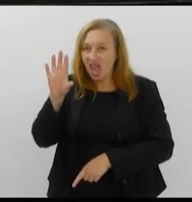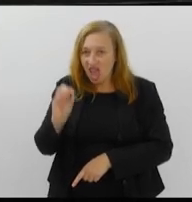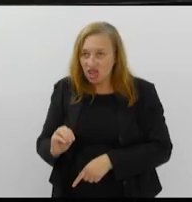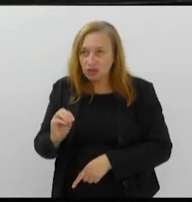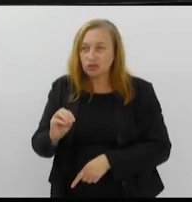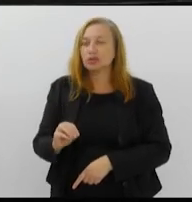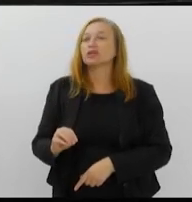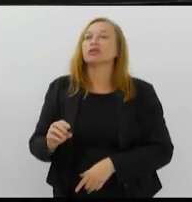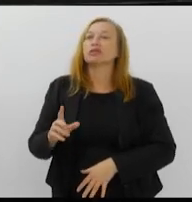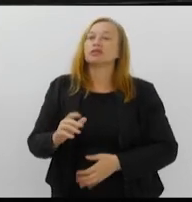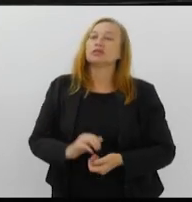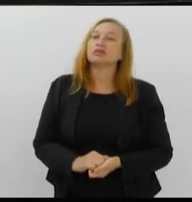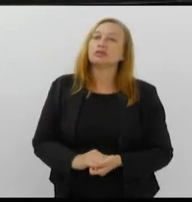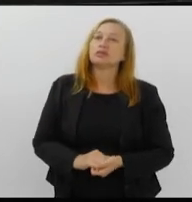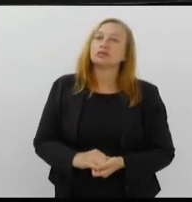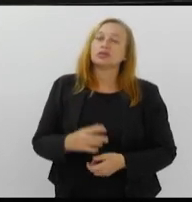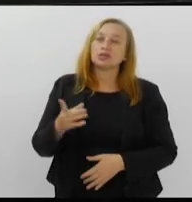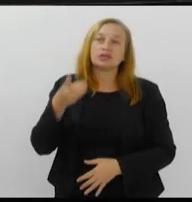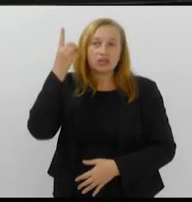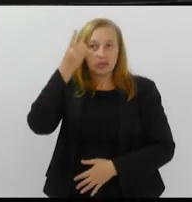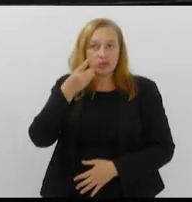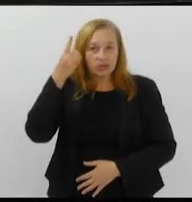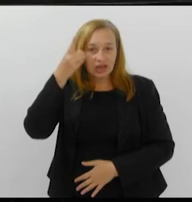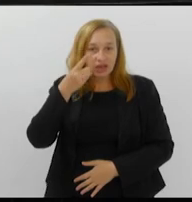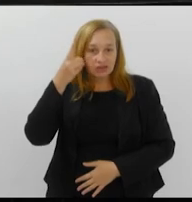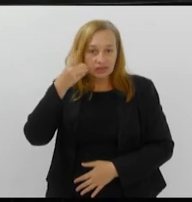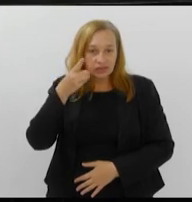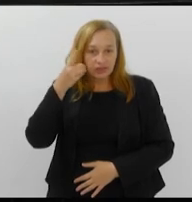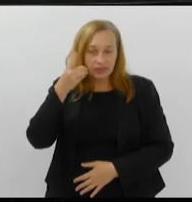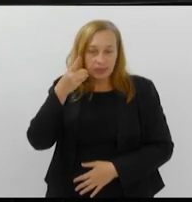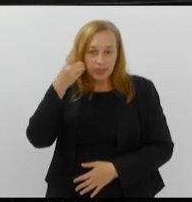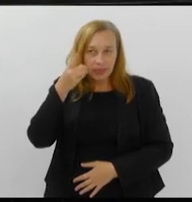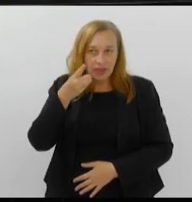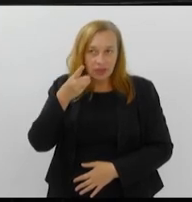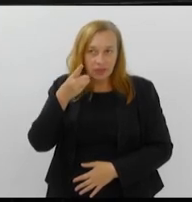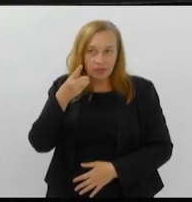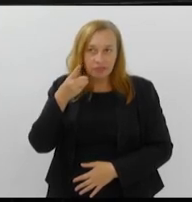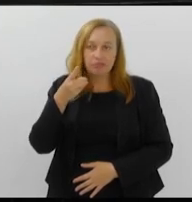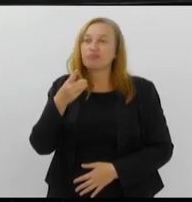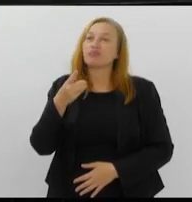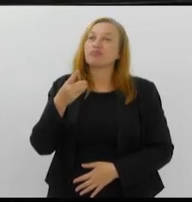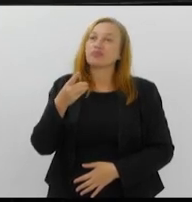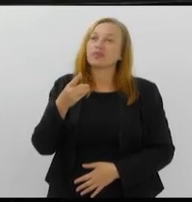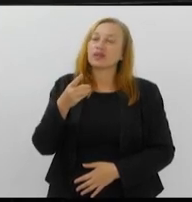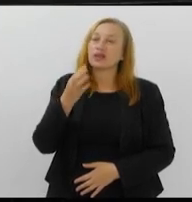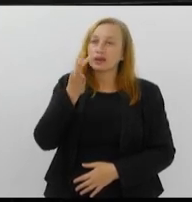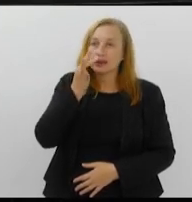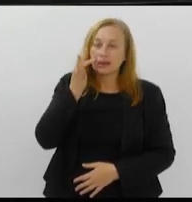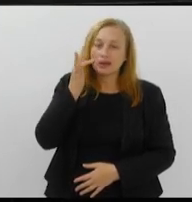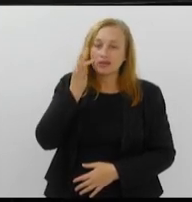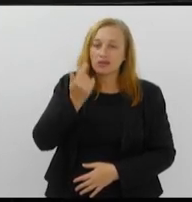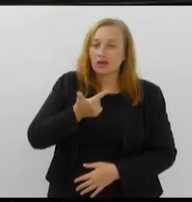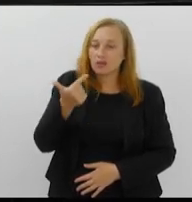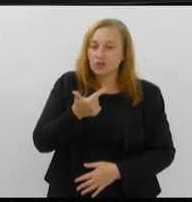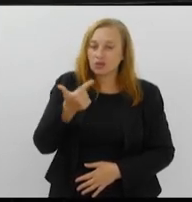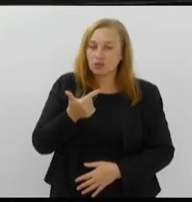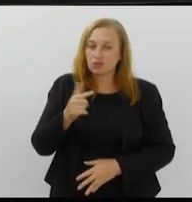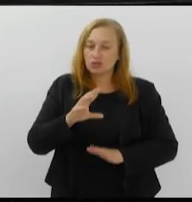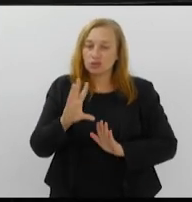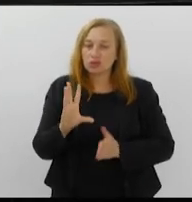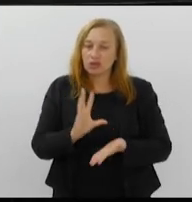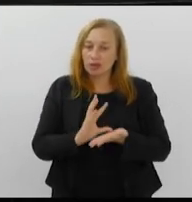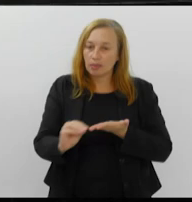com o deputado Serafim, é o segundo da pauta. Eu só estou registrando essa presença. Mas,